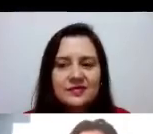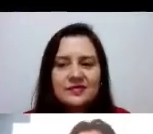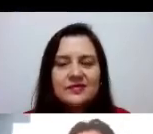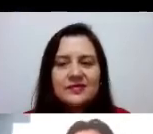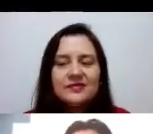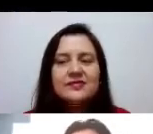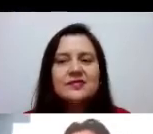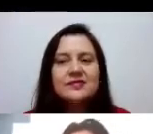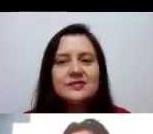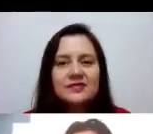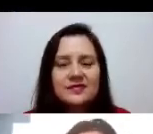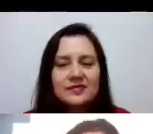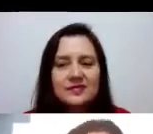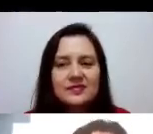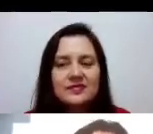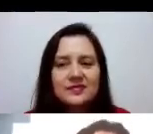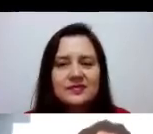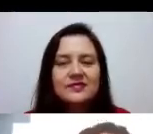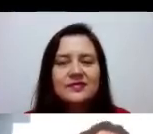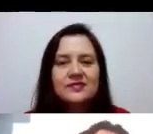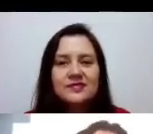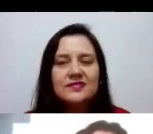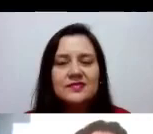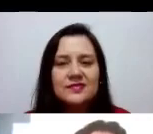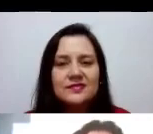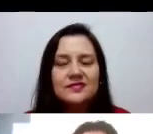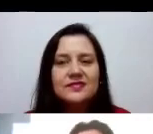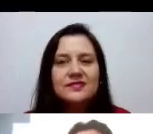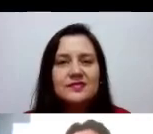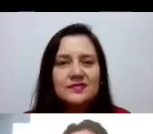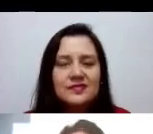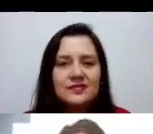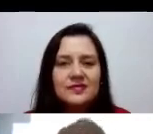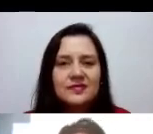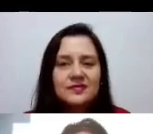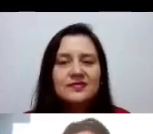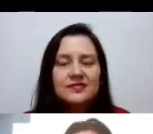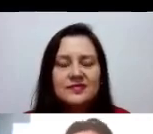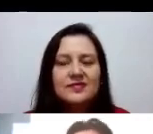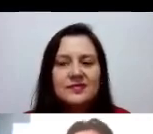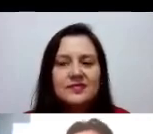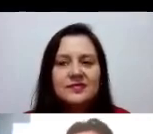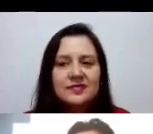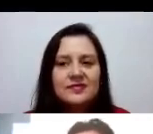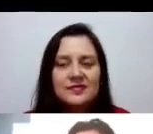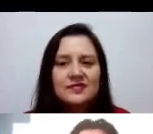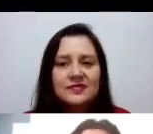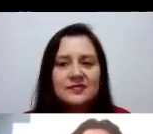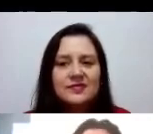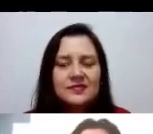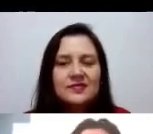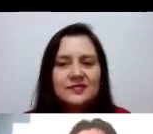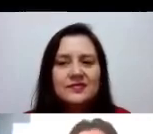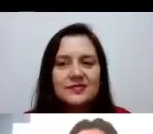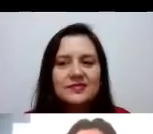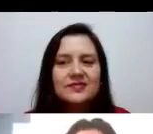que sair, quando falarem para a gente, olha, você vai ser exonerado, você vai ser dispensado, porque faz parte da vida. Chega uma hora que a gente